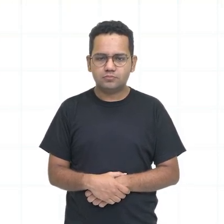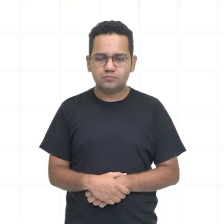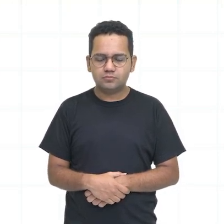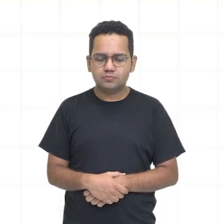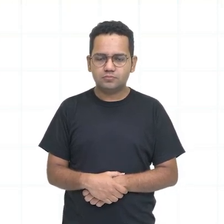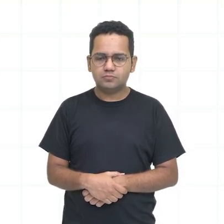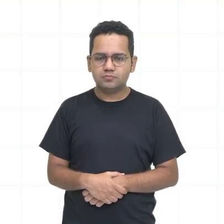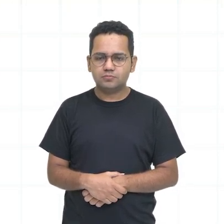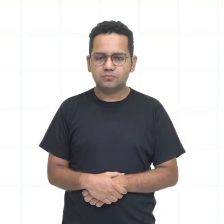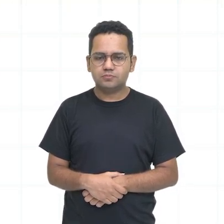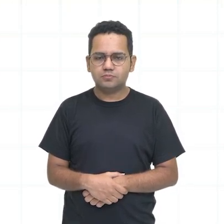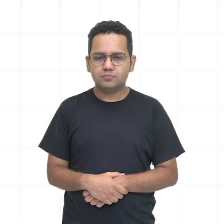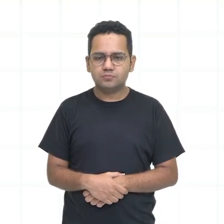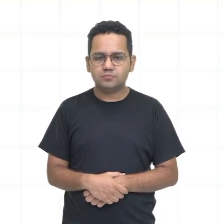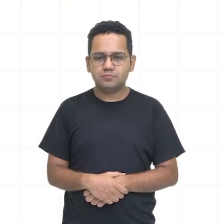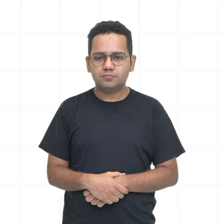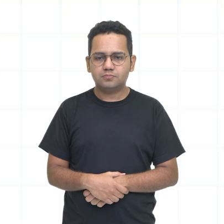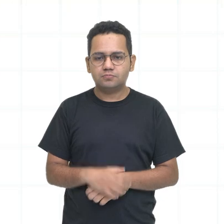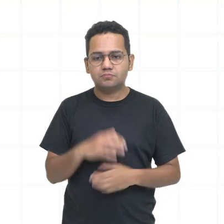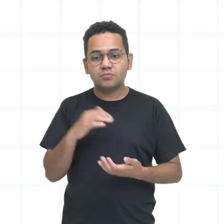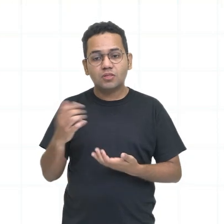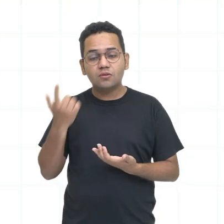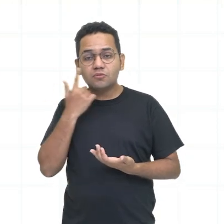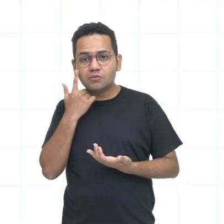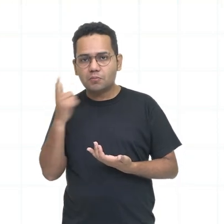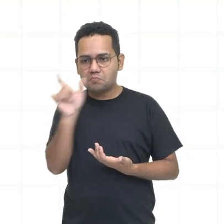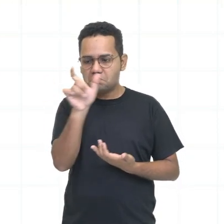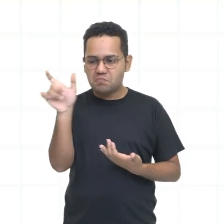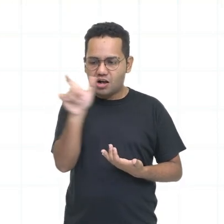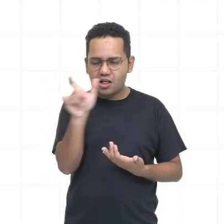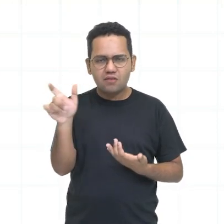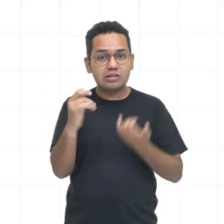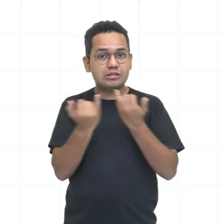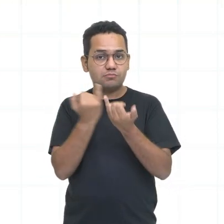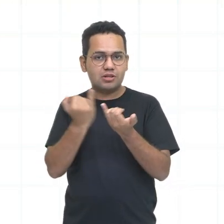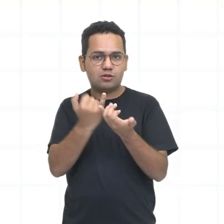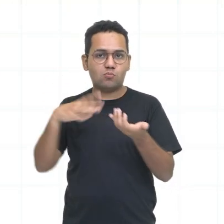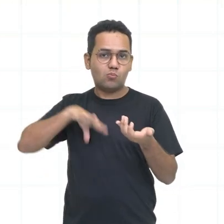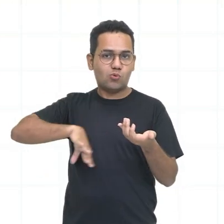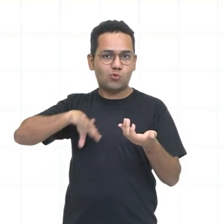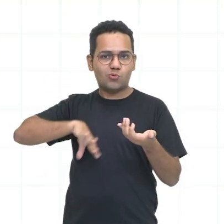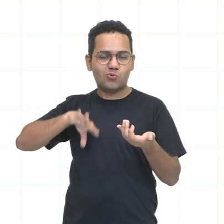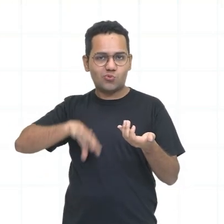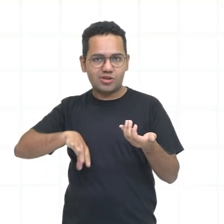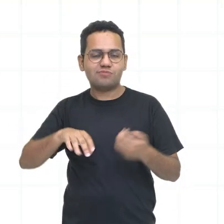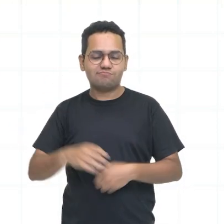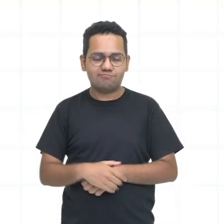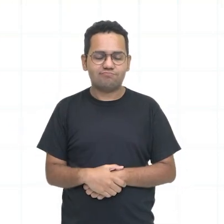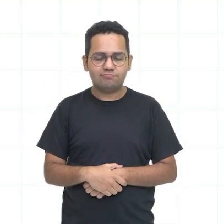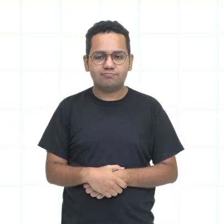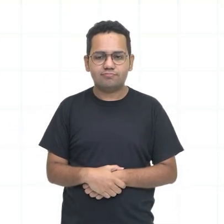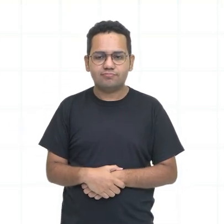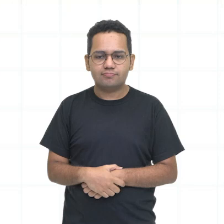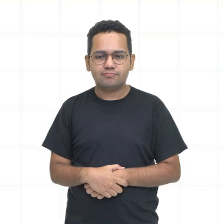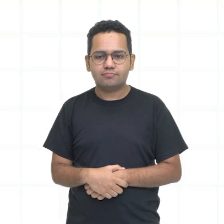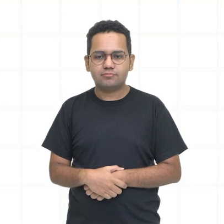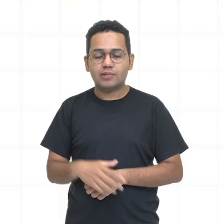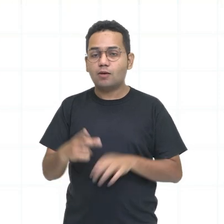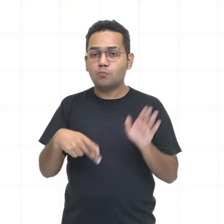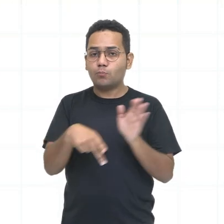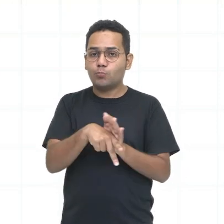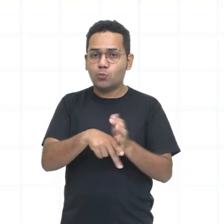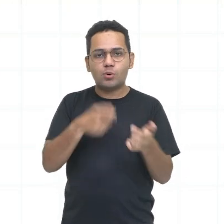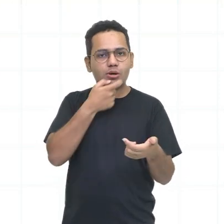trends. Então, olha só a quantidade de palavras que nós conhecemos, gente, que são palavras cognatas que derivam da língua inglesa e